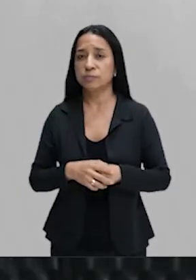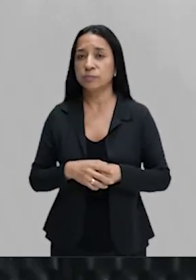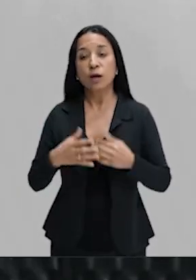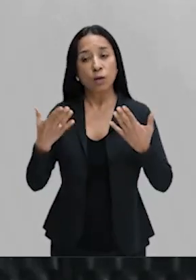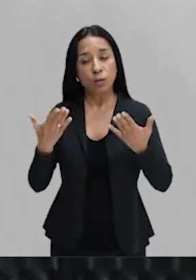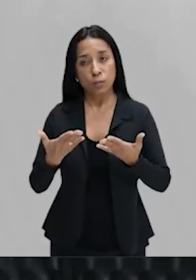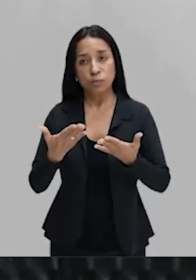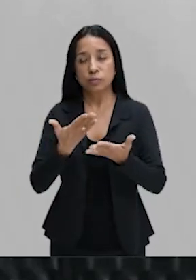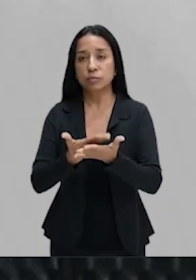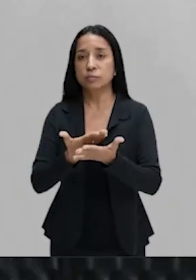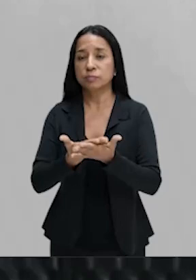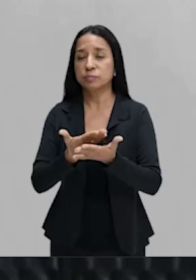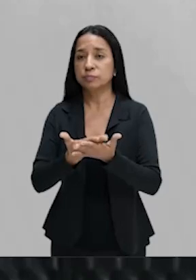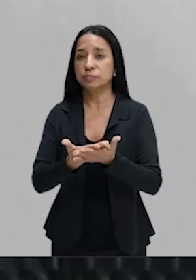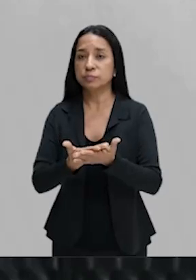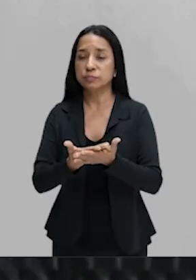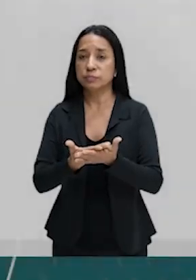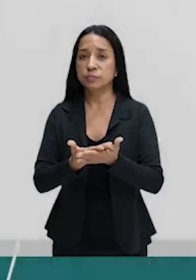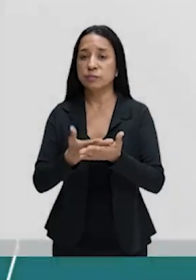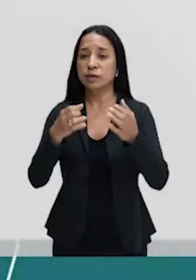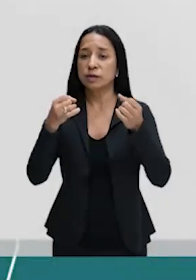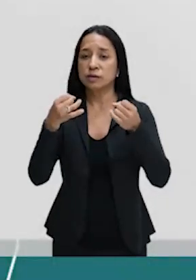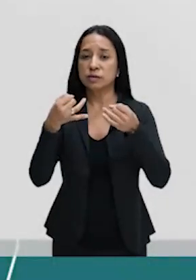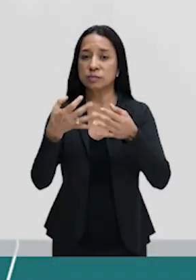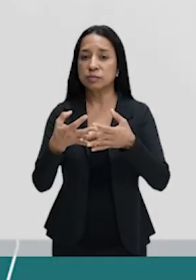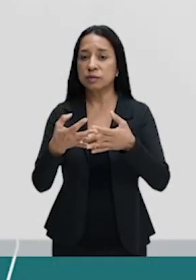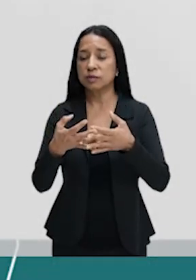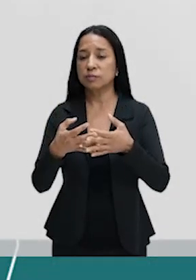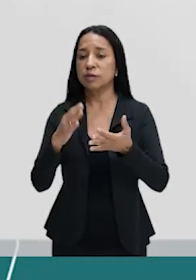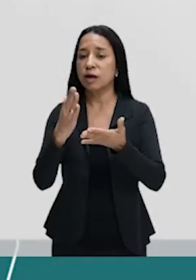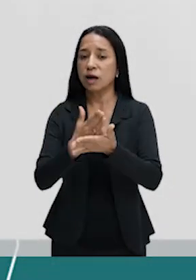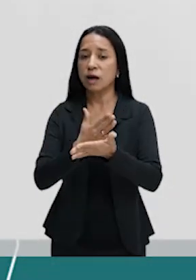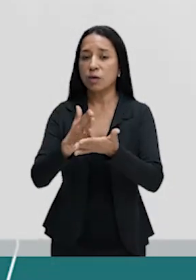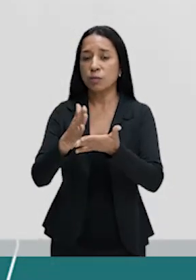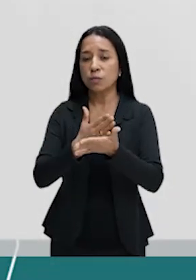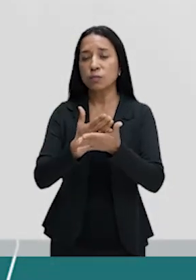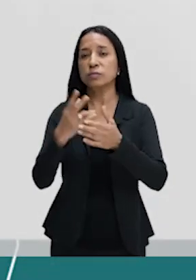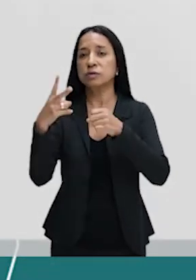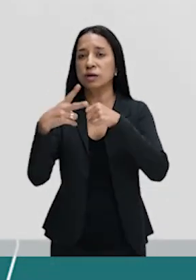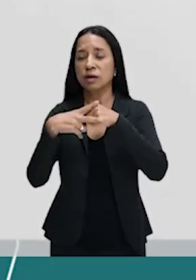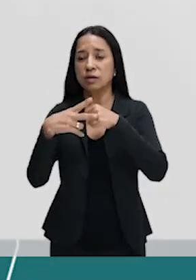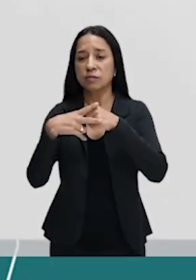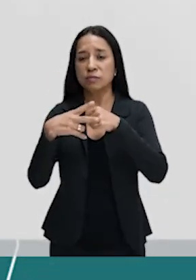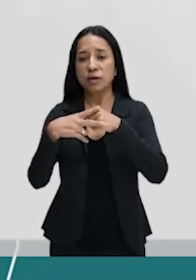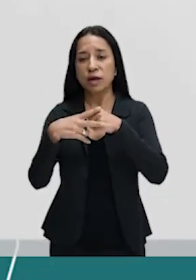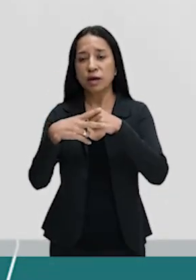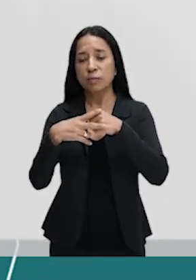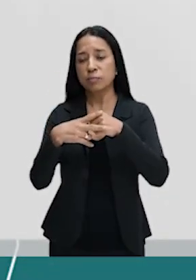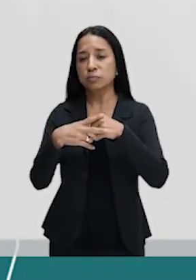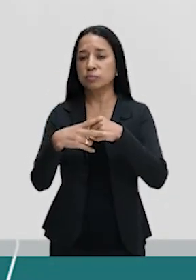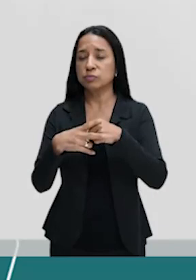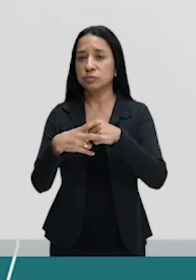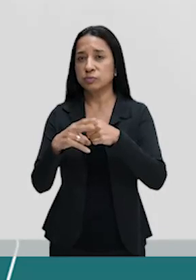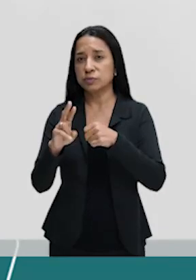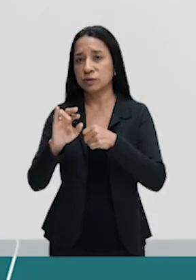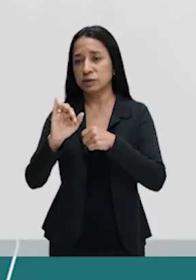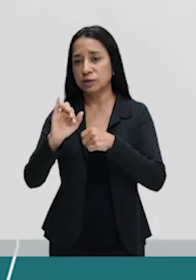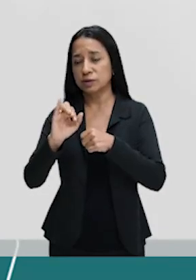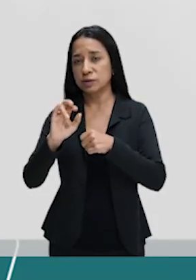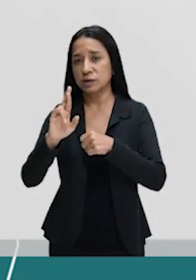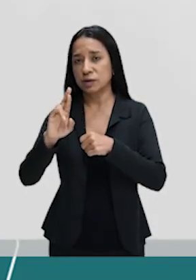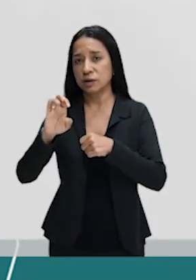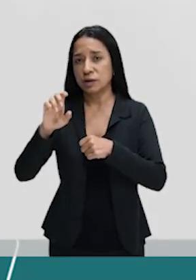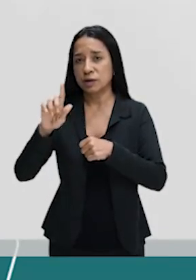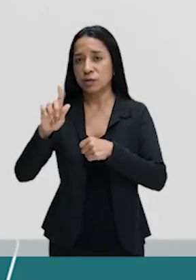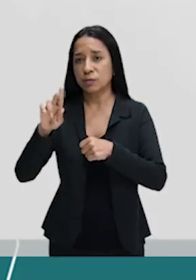na aula de hoje, nós vamos falar de alguns verbos irregulares de presente dele